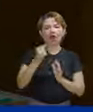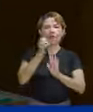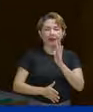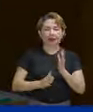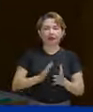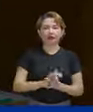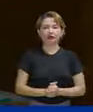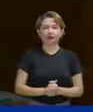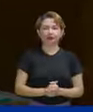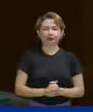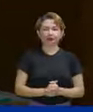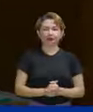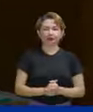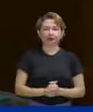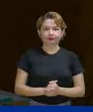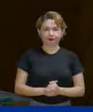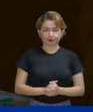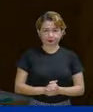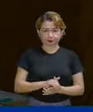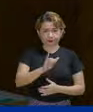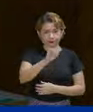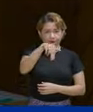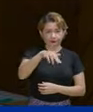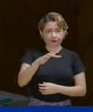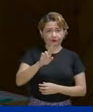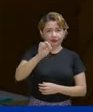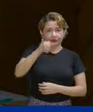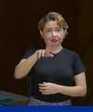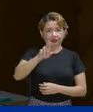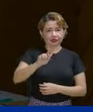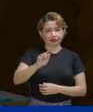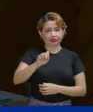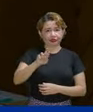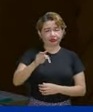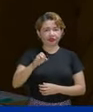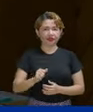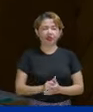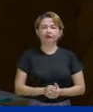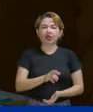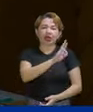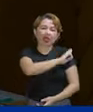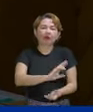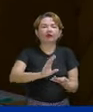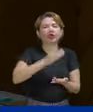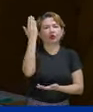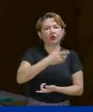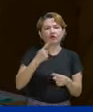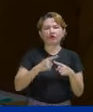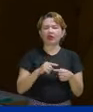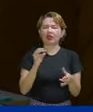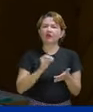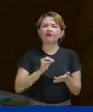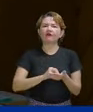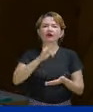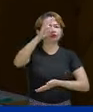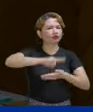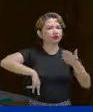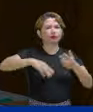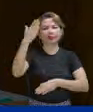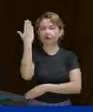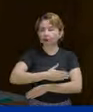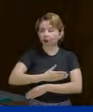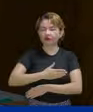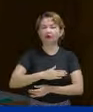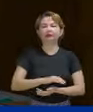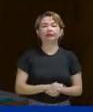embargos com atribuição de efeitos infringentes para desaprovar as contas devido à insuficiência de documentos